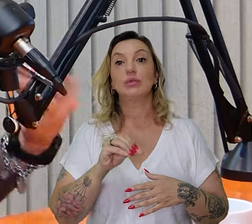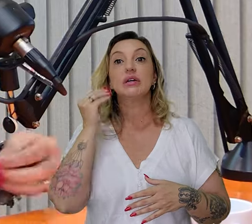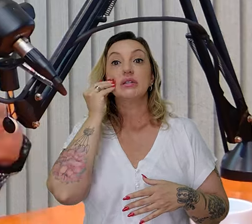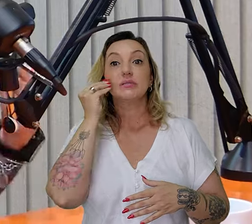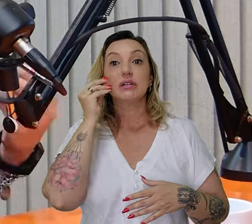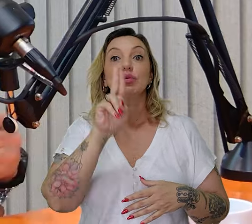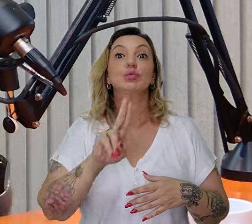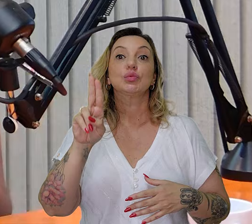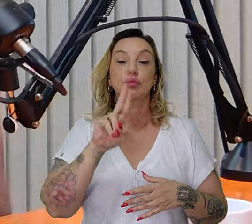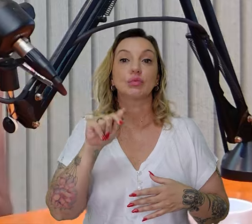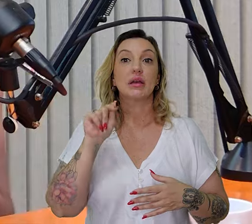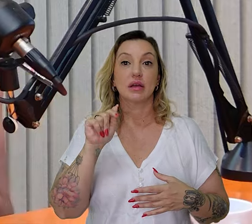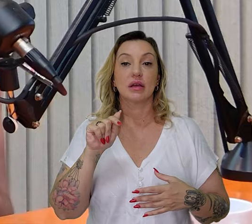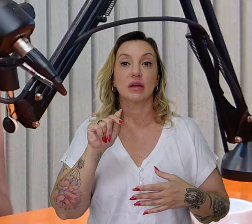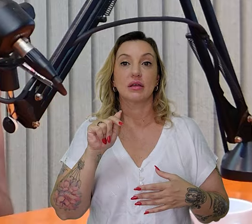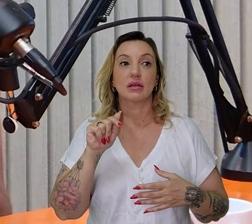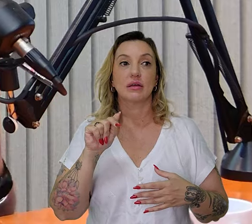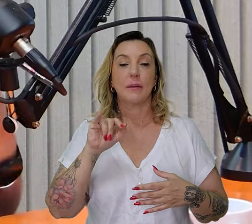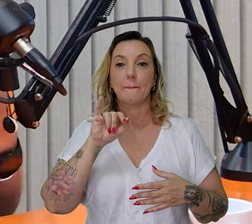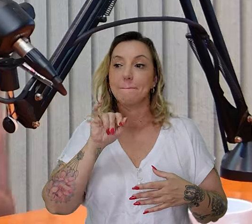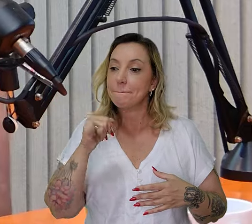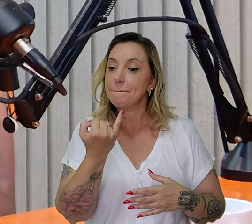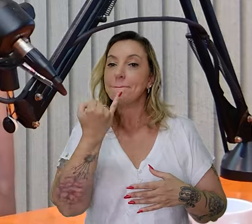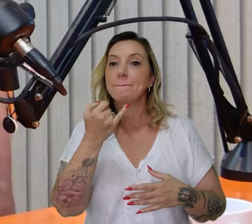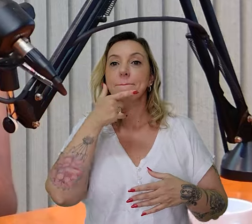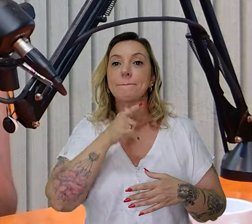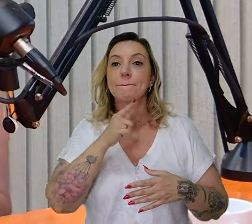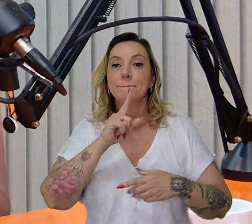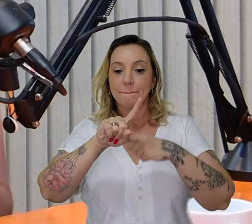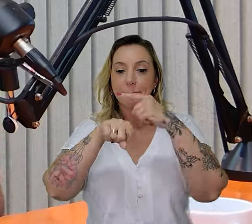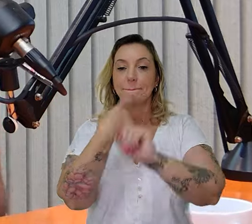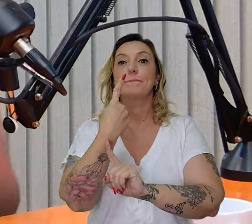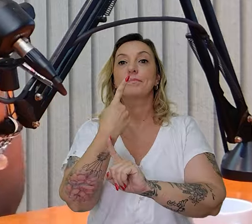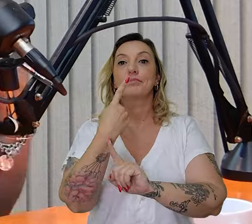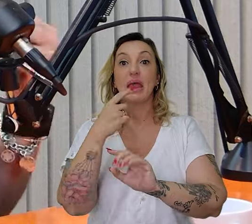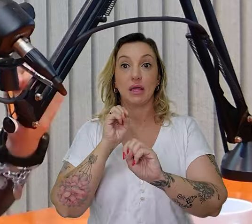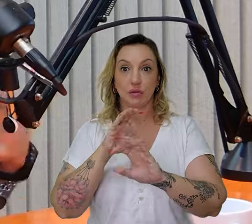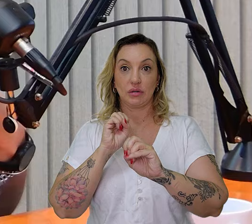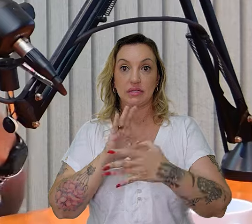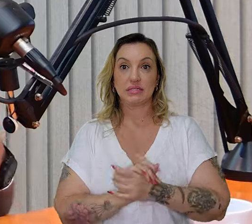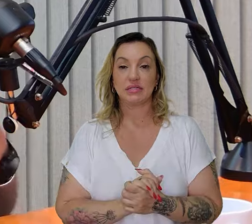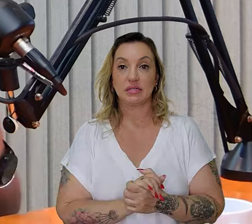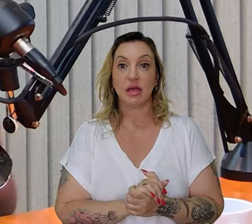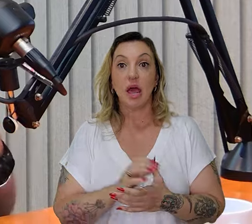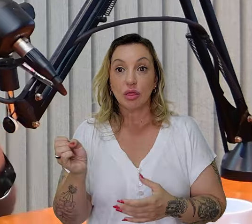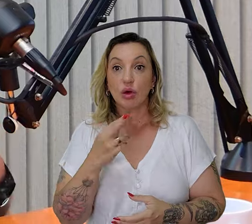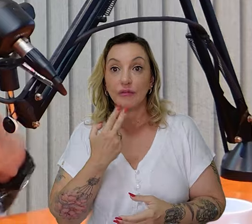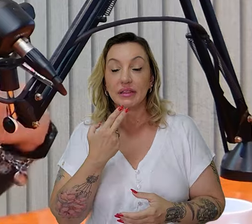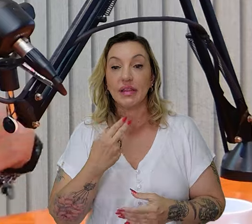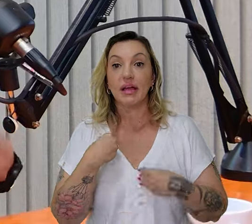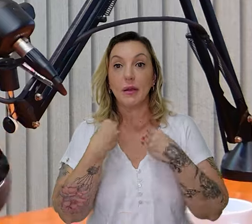essa é a pegada de você conseguir est na ponta da educação né realmente ser inovador e oferecer programas e